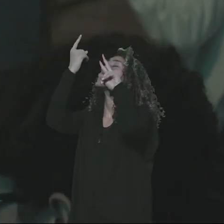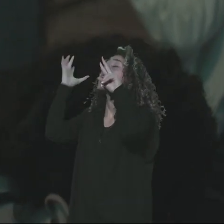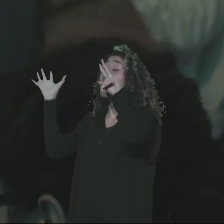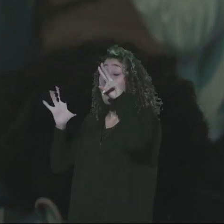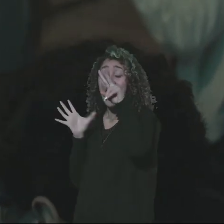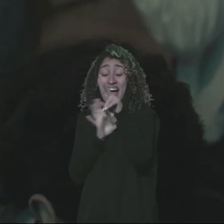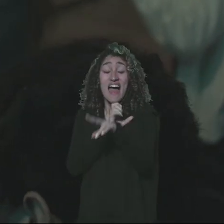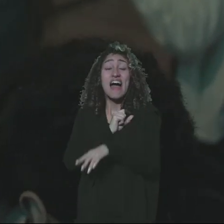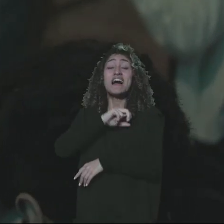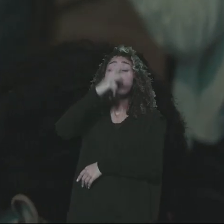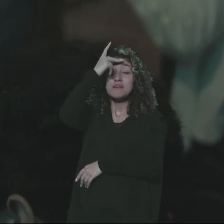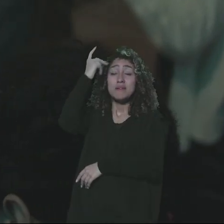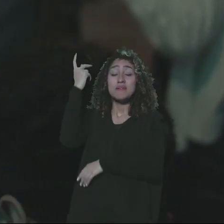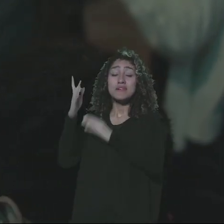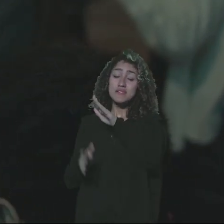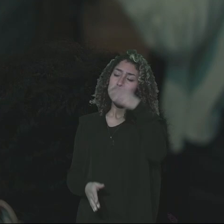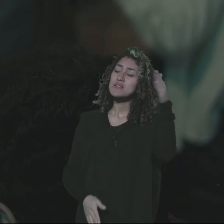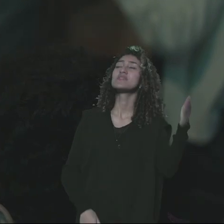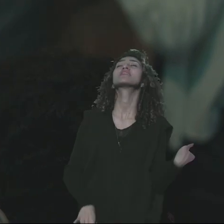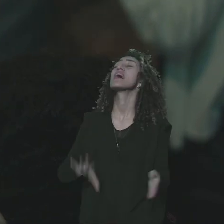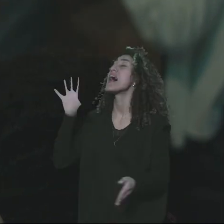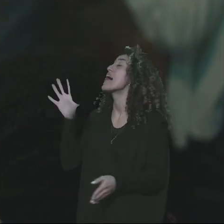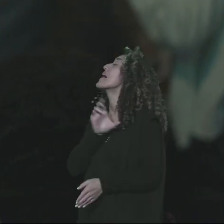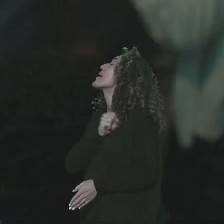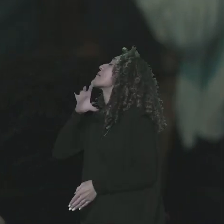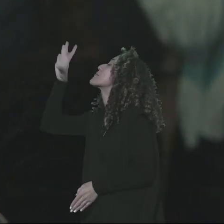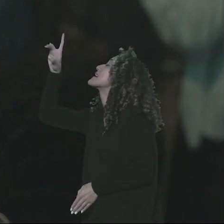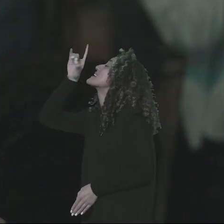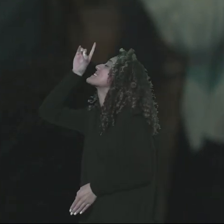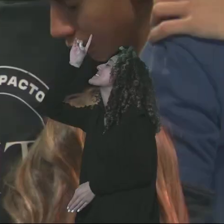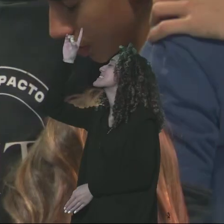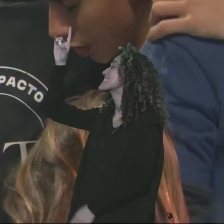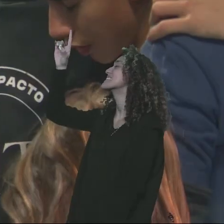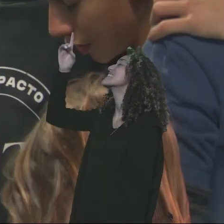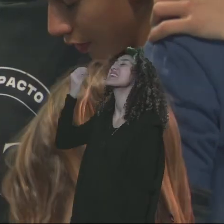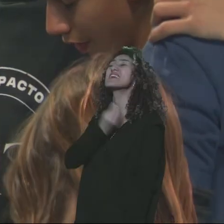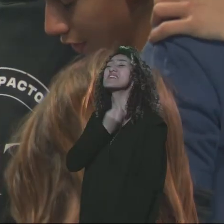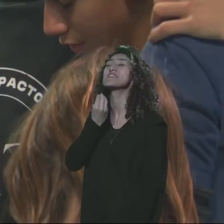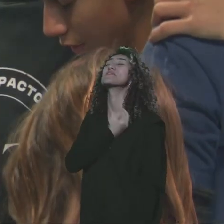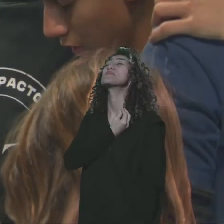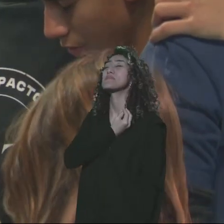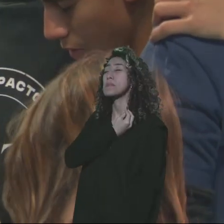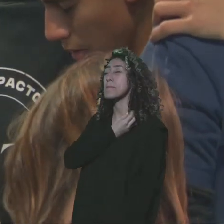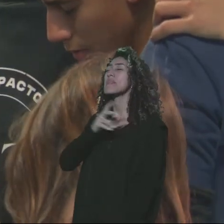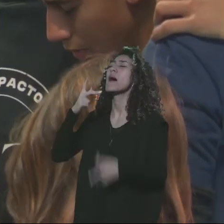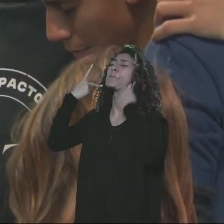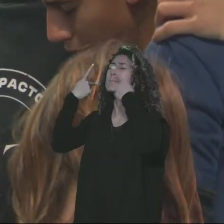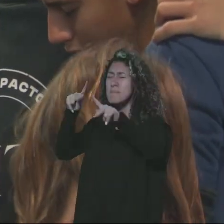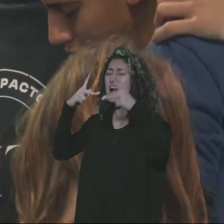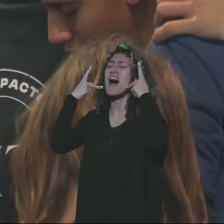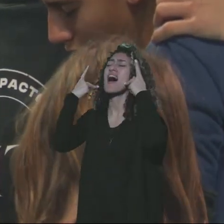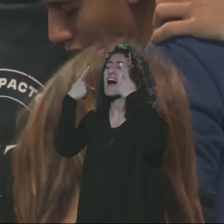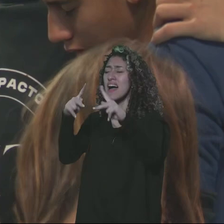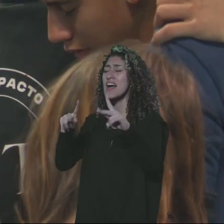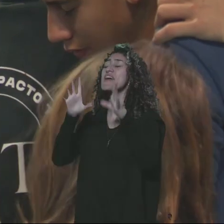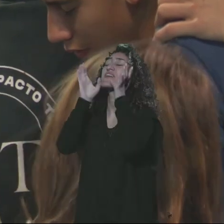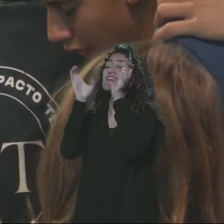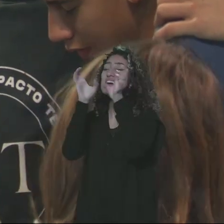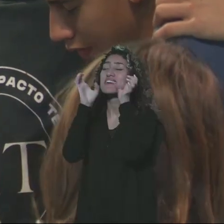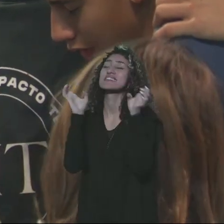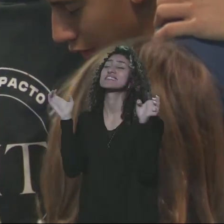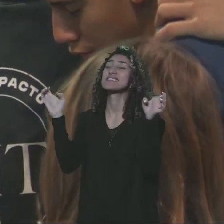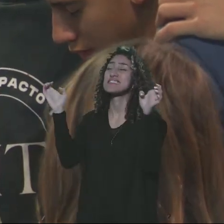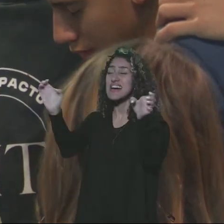amando o próximo, amando a Deus, vivendo e pregando o